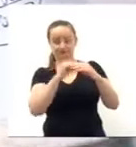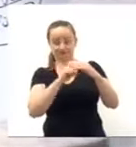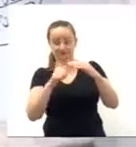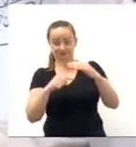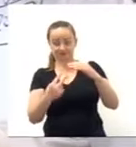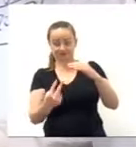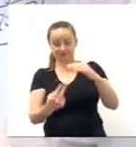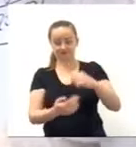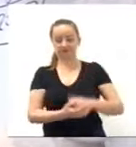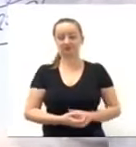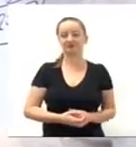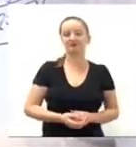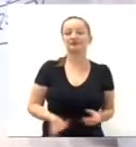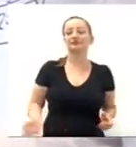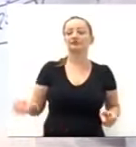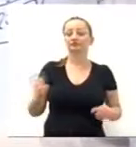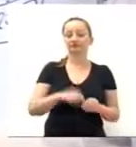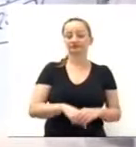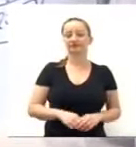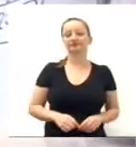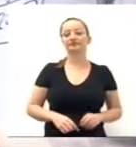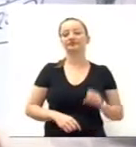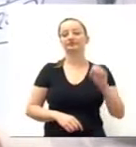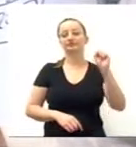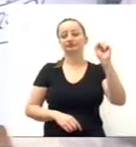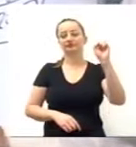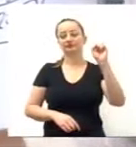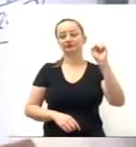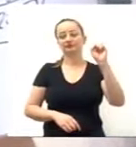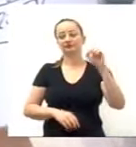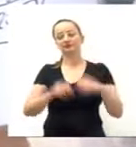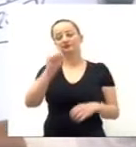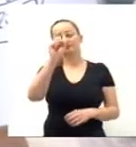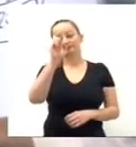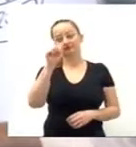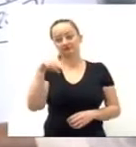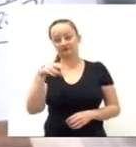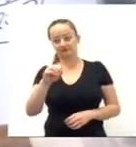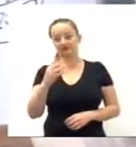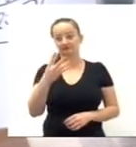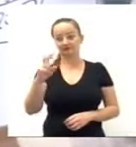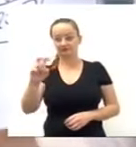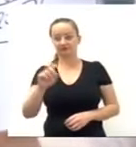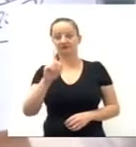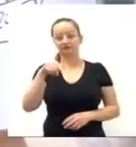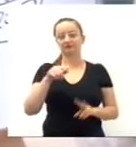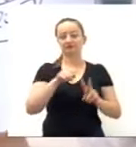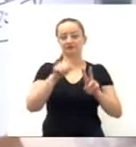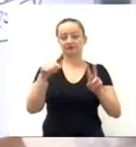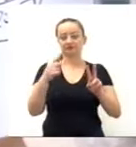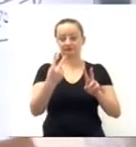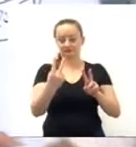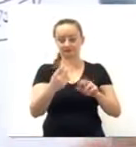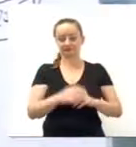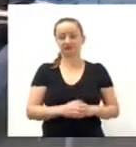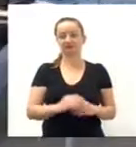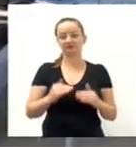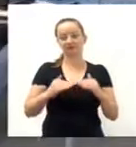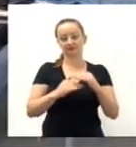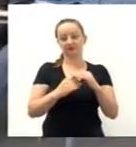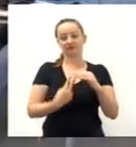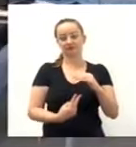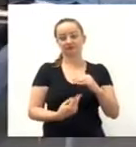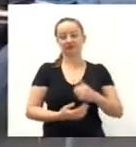Então, voltando aqui, eu tenho que seno de 45 graus é raiz de 2 sobre